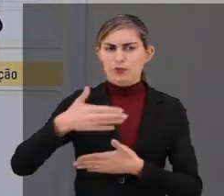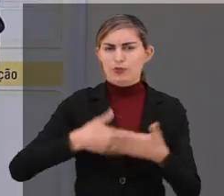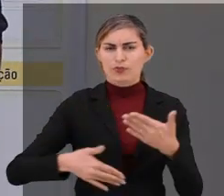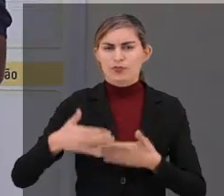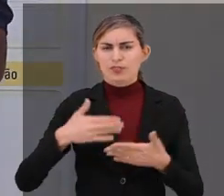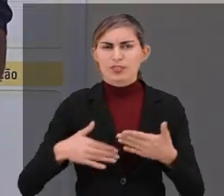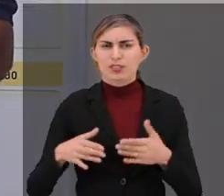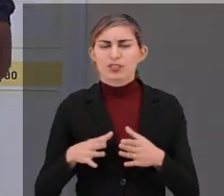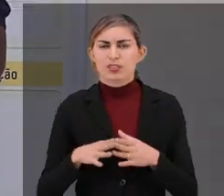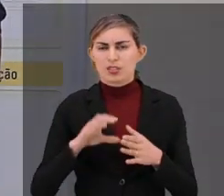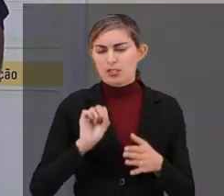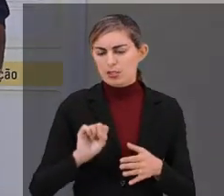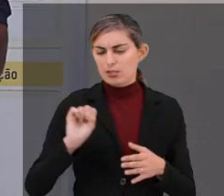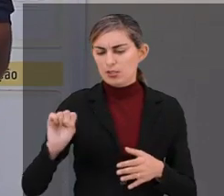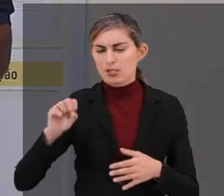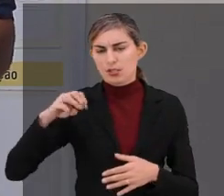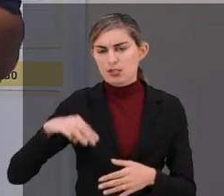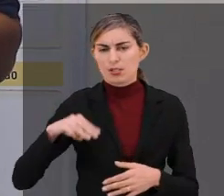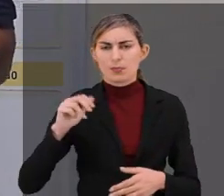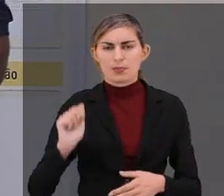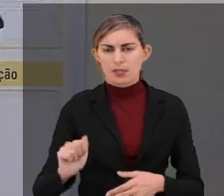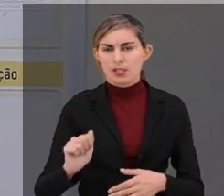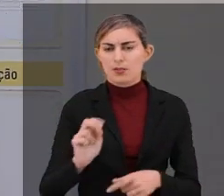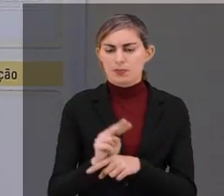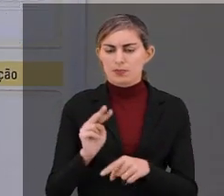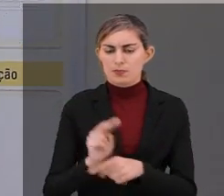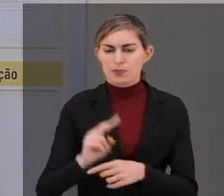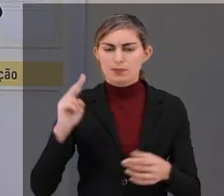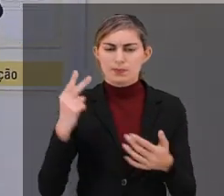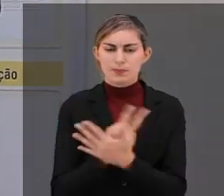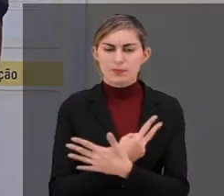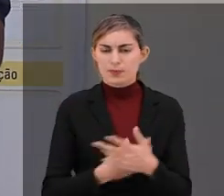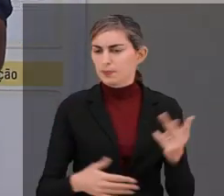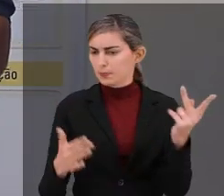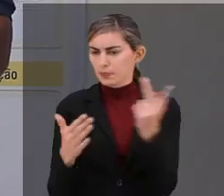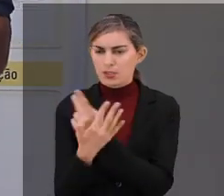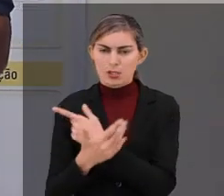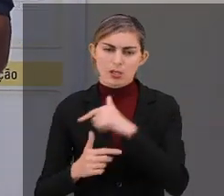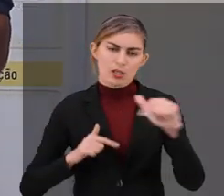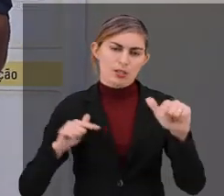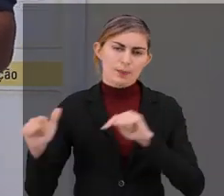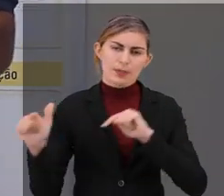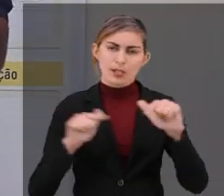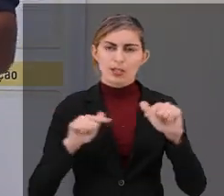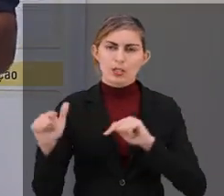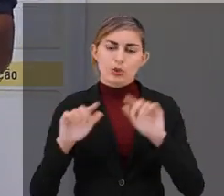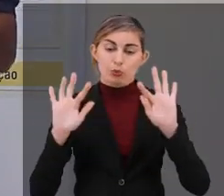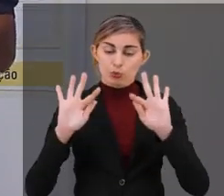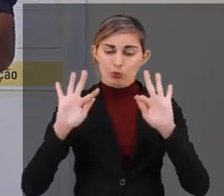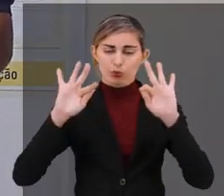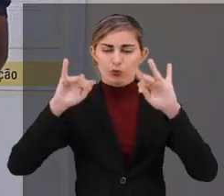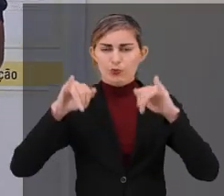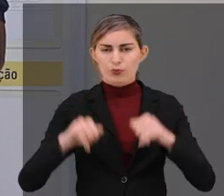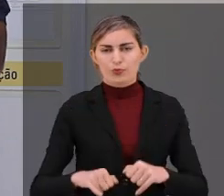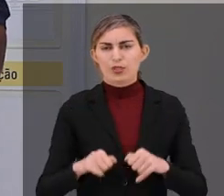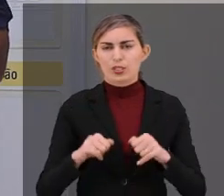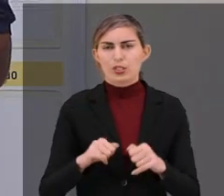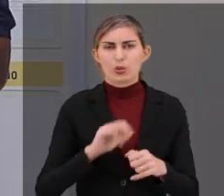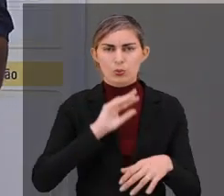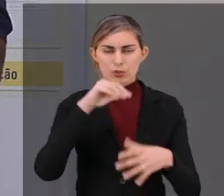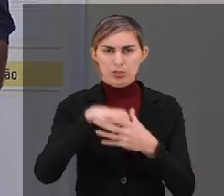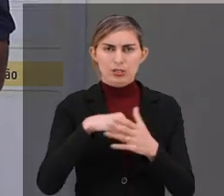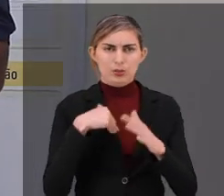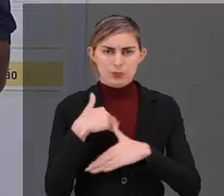condição de SSMA e prevenção de acidente de trabalho, porque no final das contas, dentro